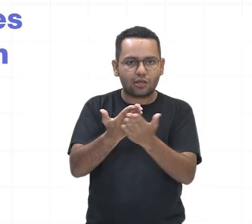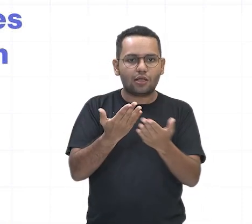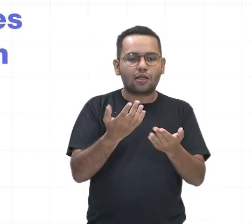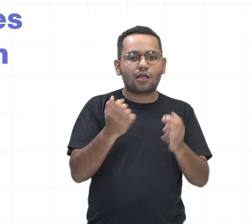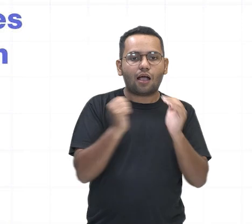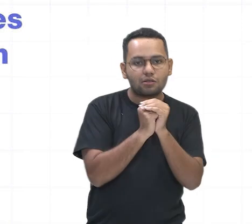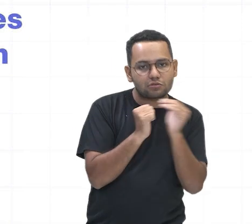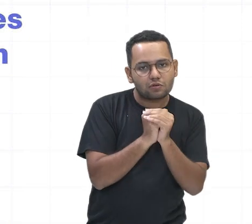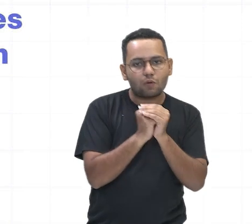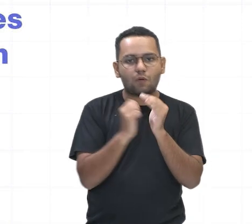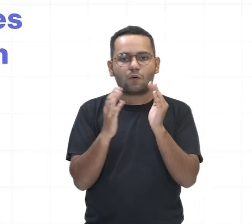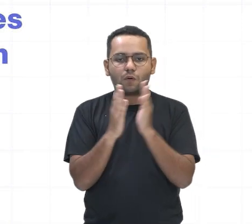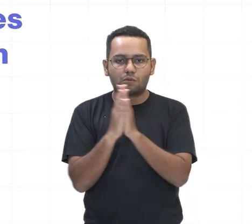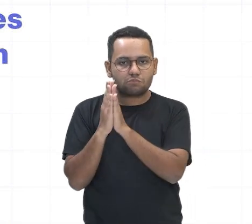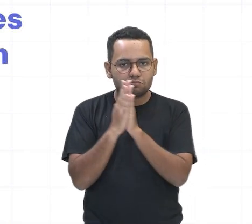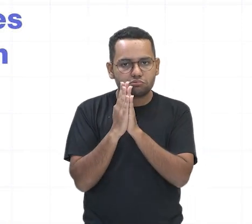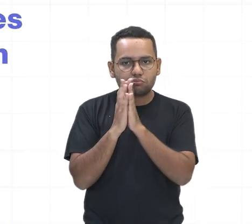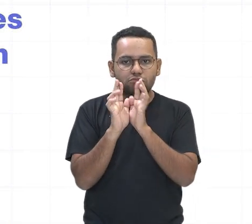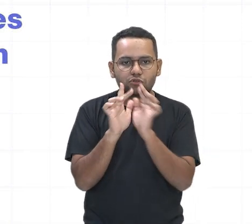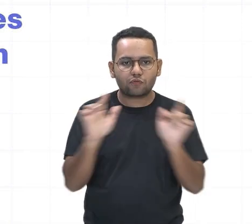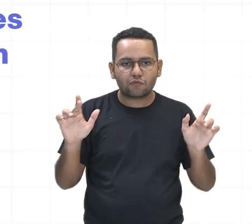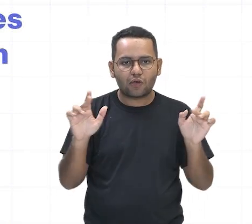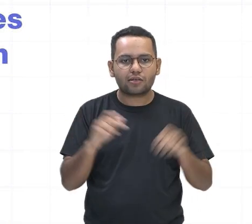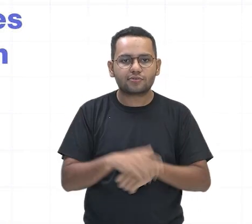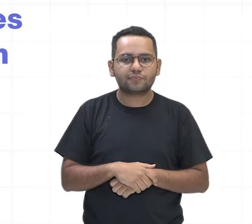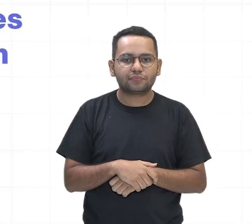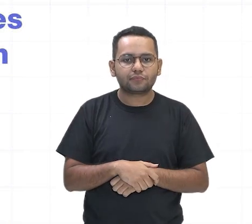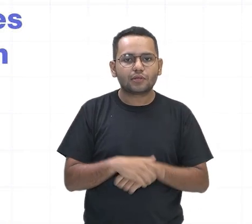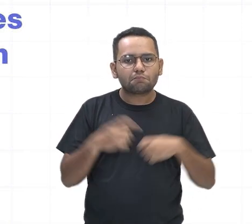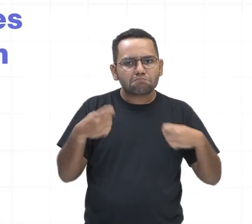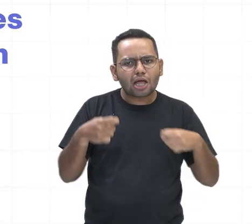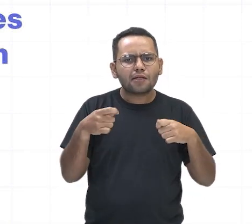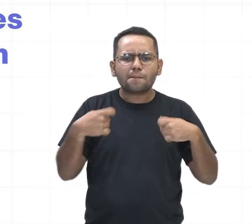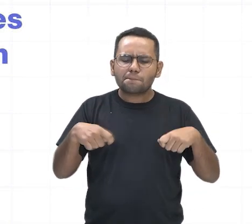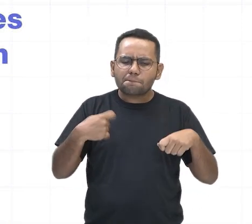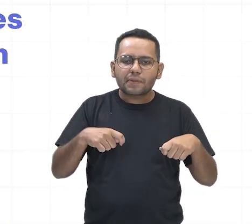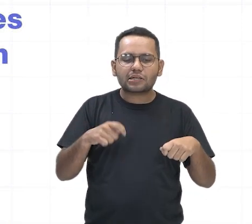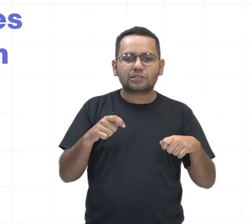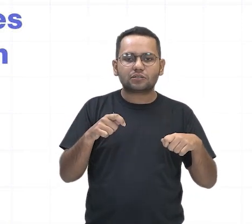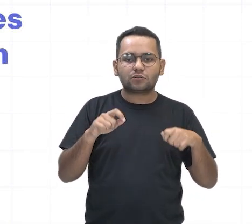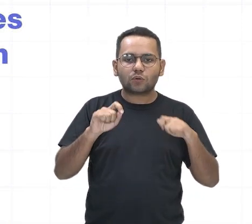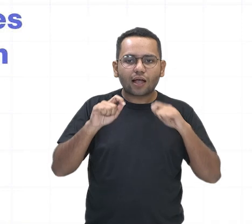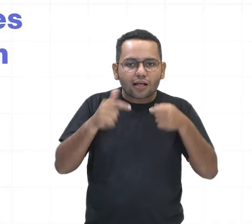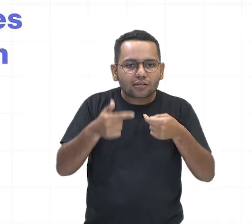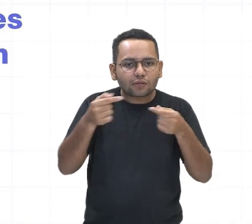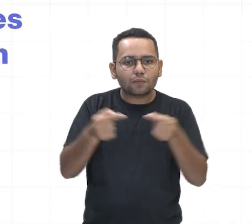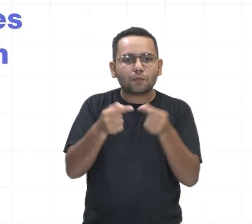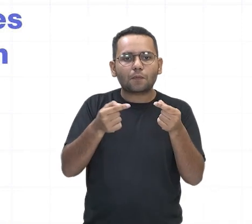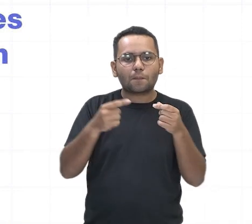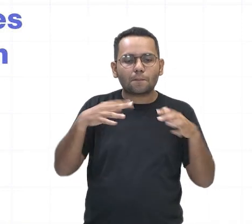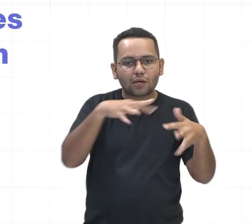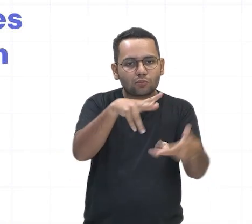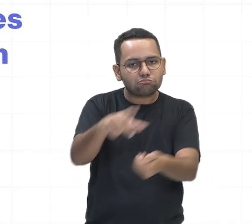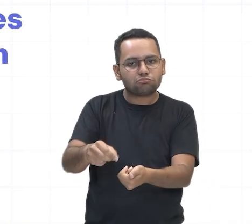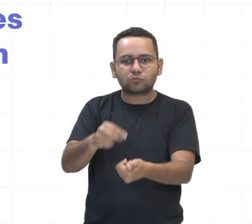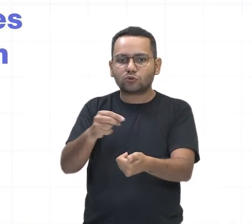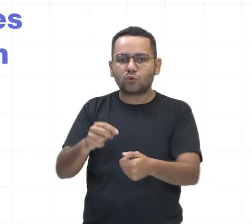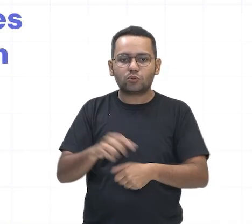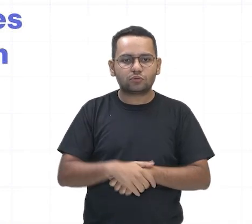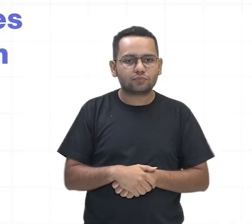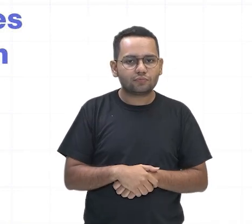especialmente comprometidos com o bem da humanidade como um todo e preocupados com o planeta Terra. Não